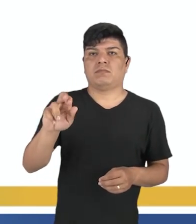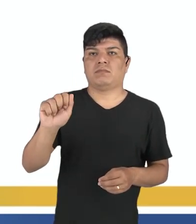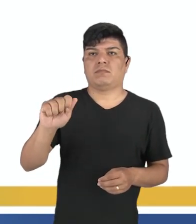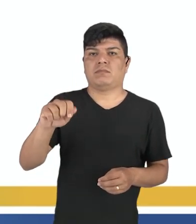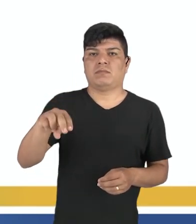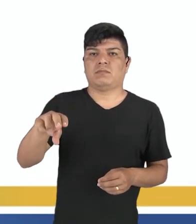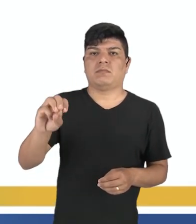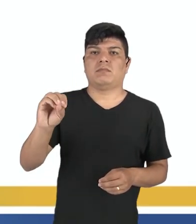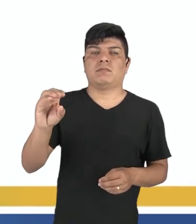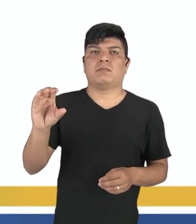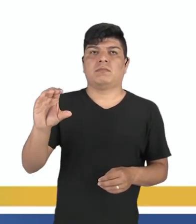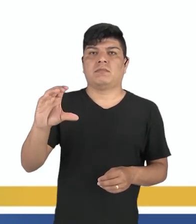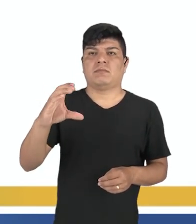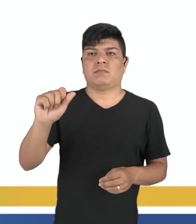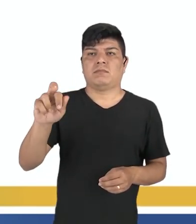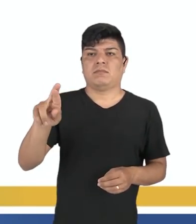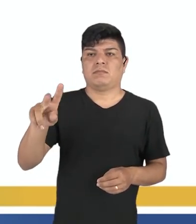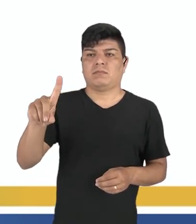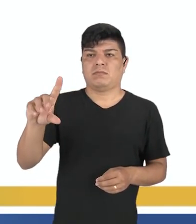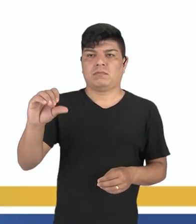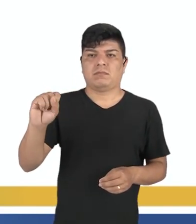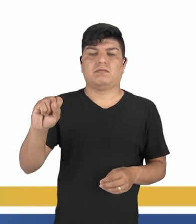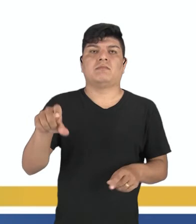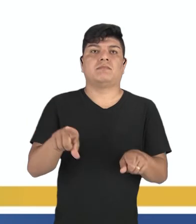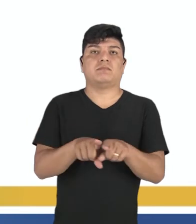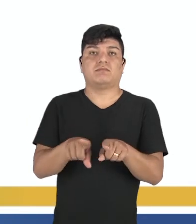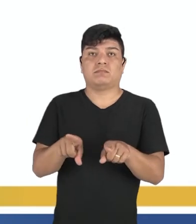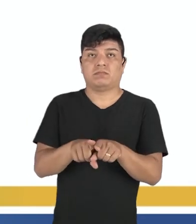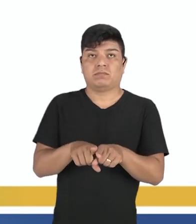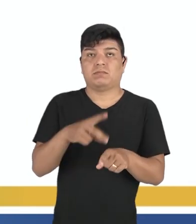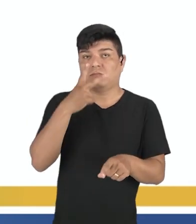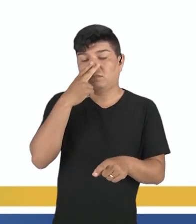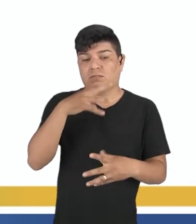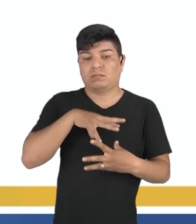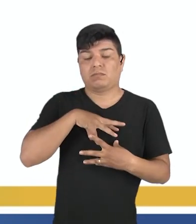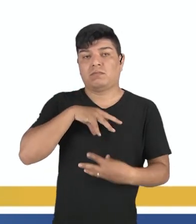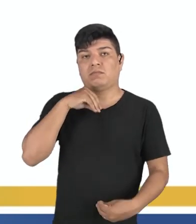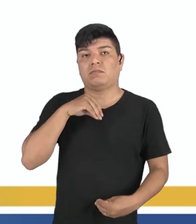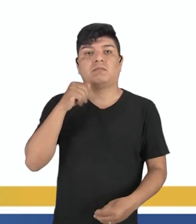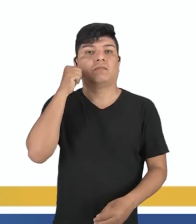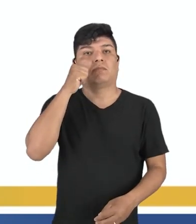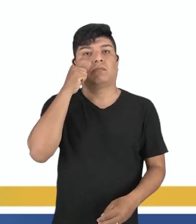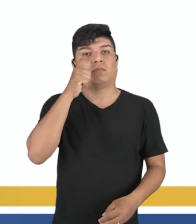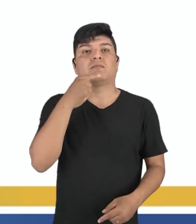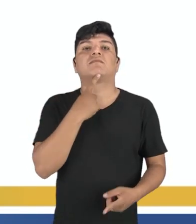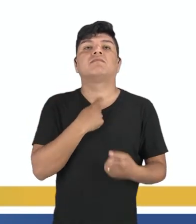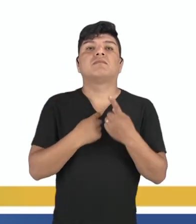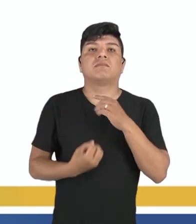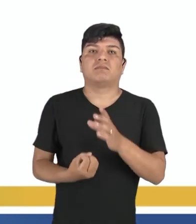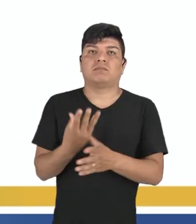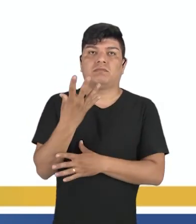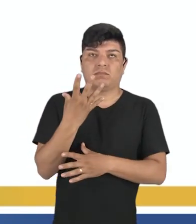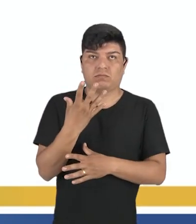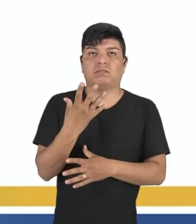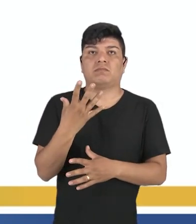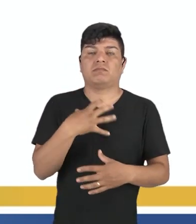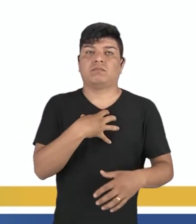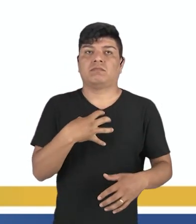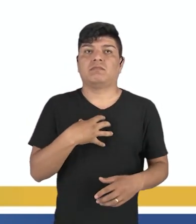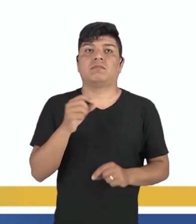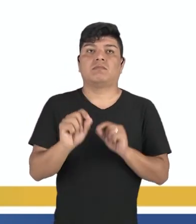Chico Buarque é elevado a uma espécie de tradutor da alma feminina, revelando seus desejos, culpas e sonhos no